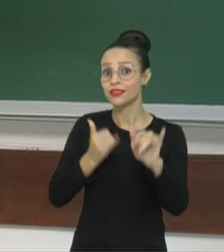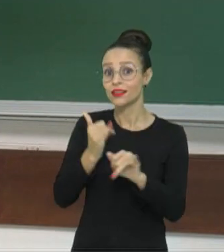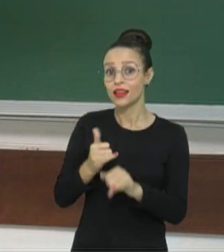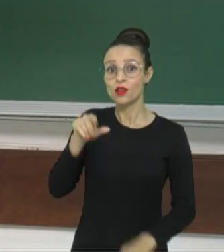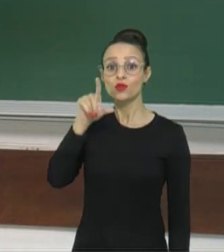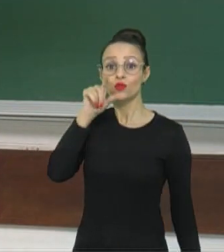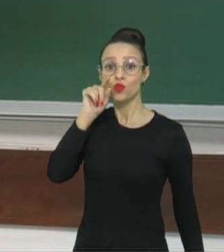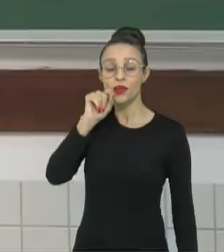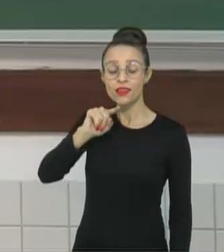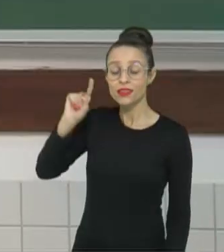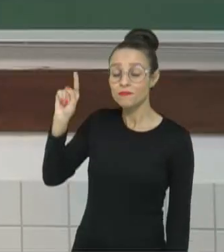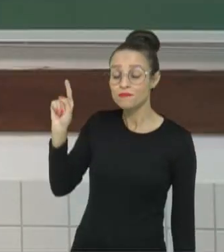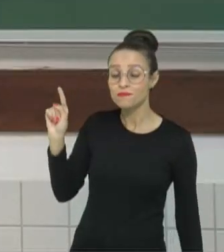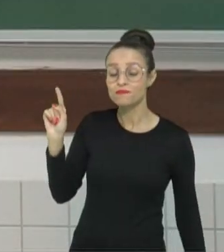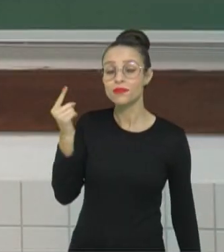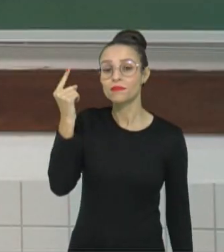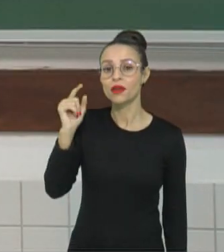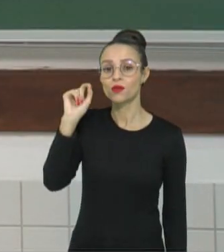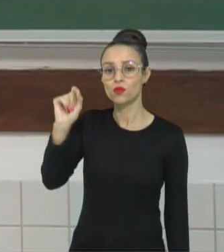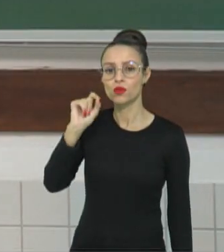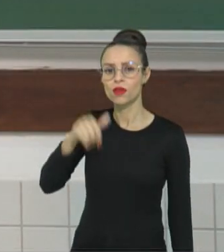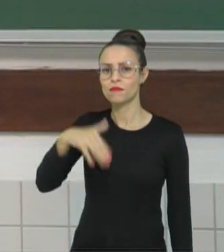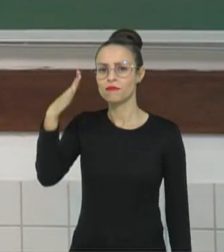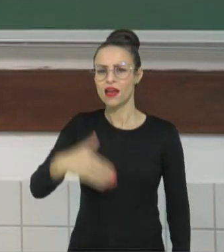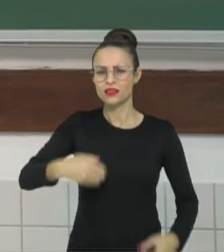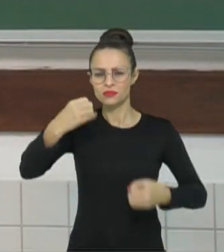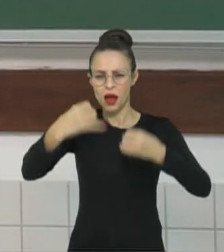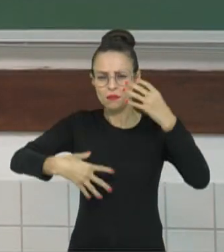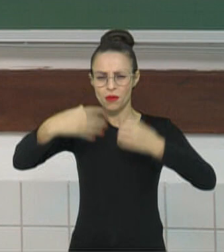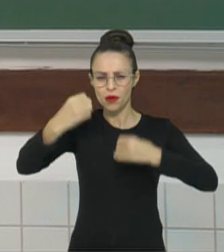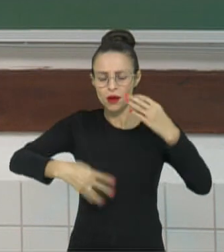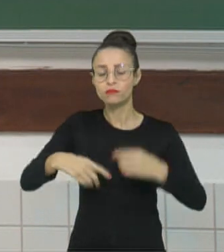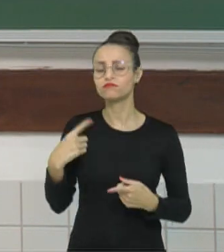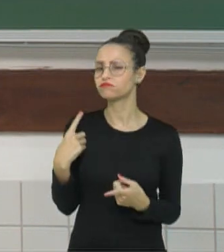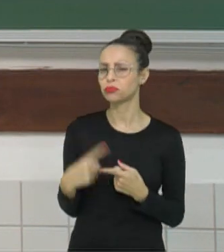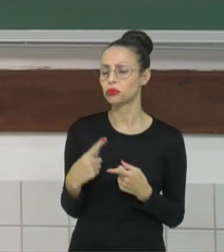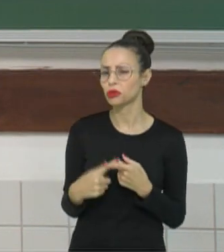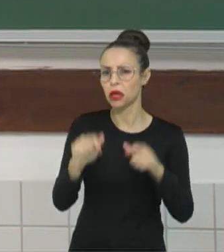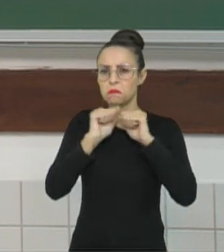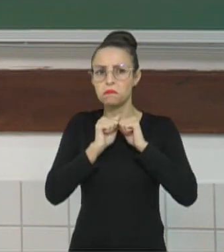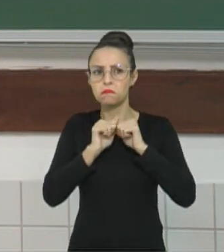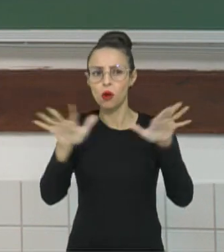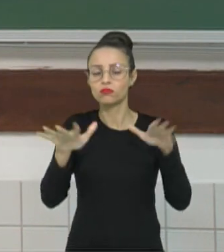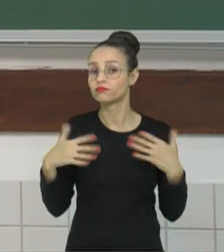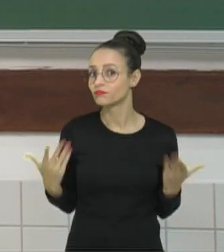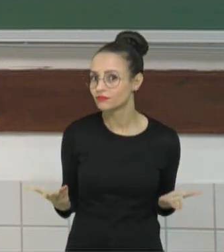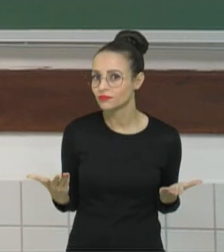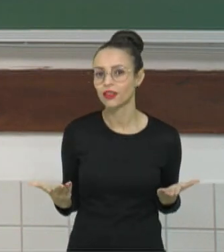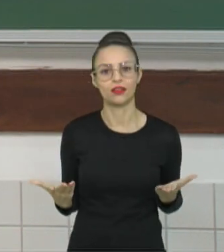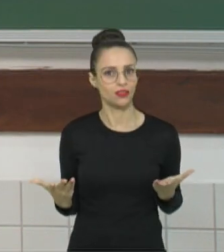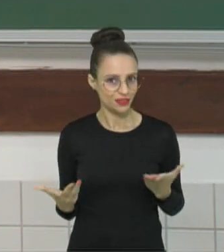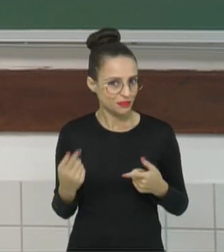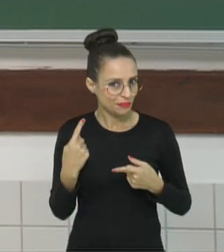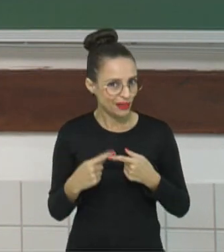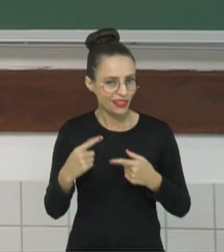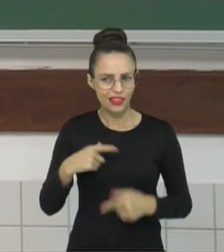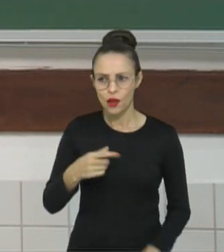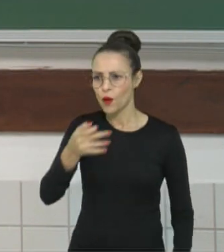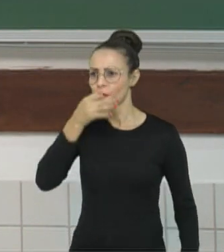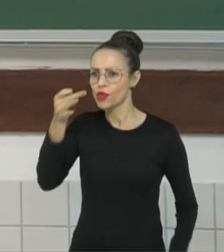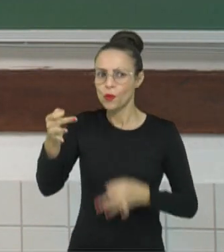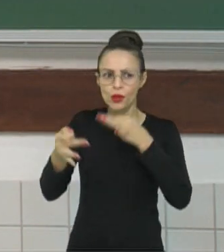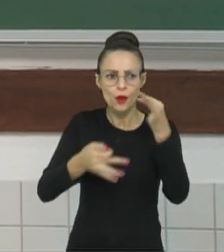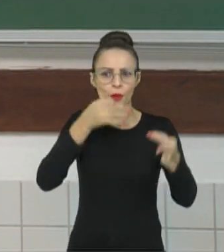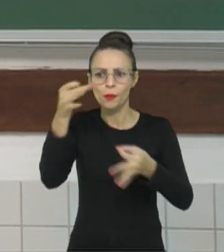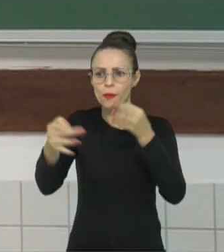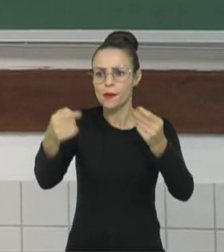no Twitter como um dos mais comentados. Mas por que que bombou assim? Porque gera uma polêmica. E se